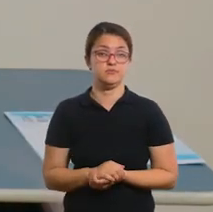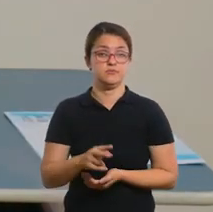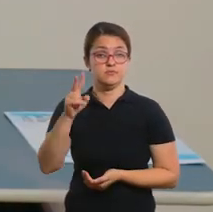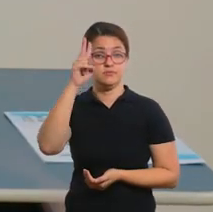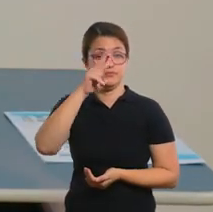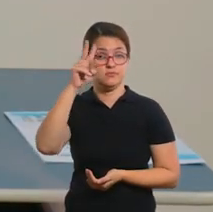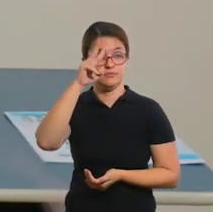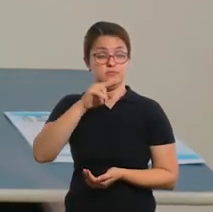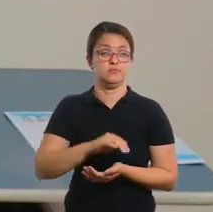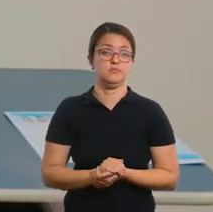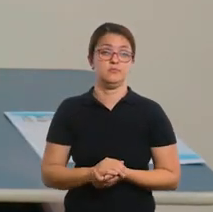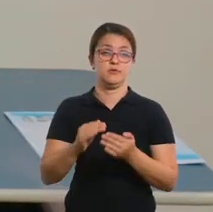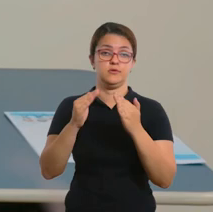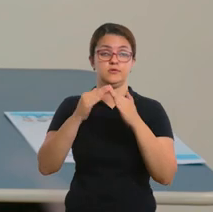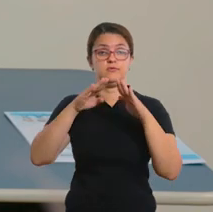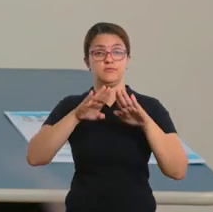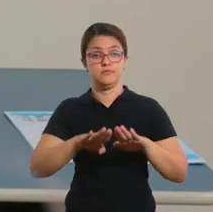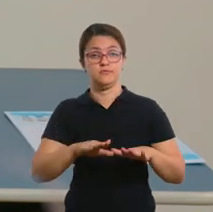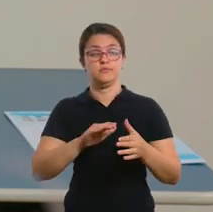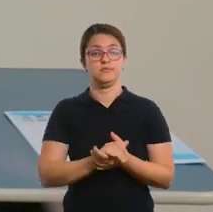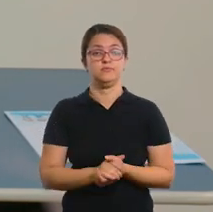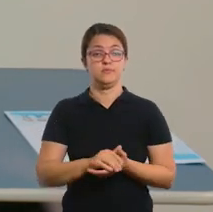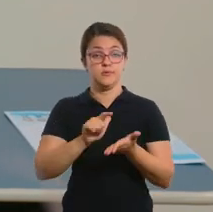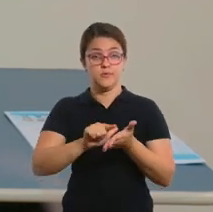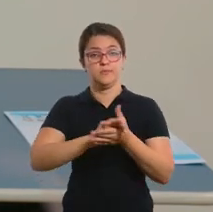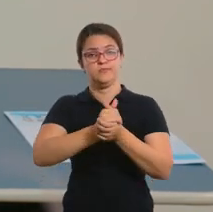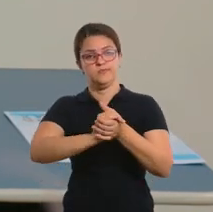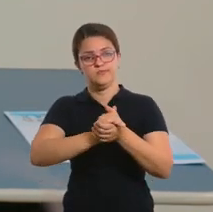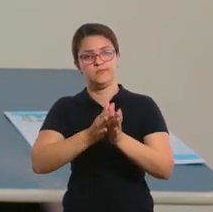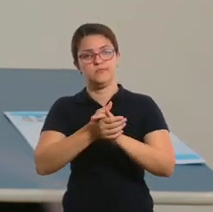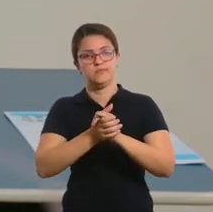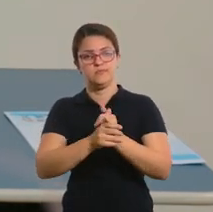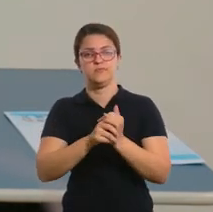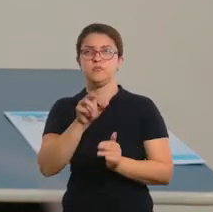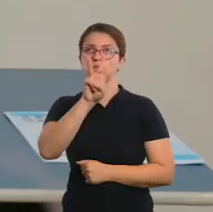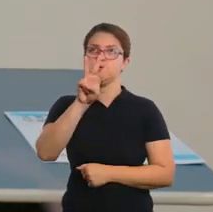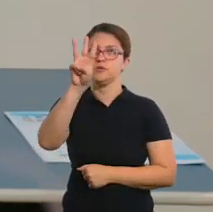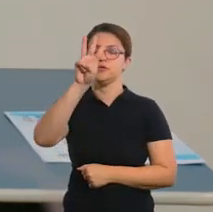tá? Não esqueçam de ficar em casa, lavem as mãos,